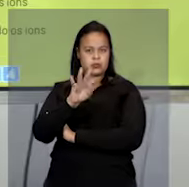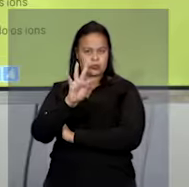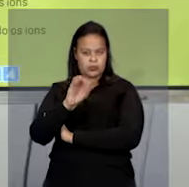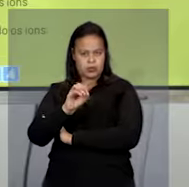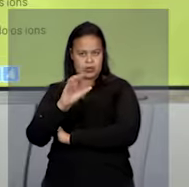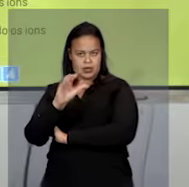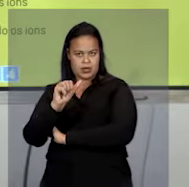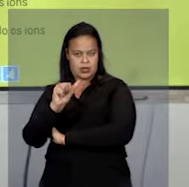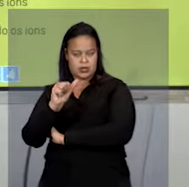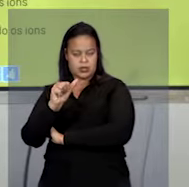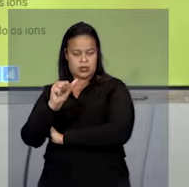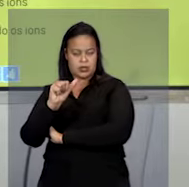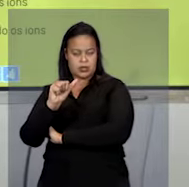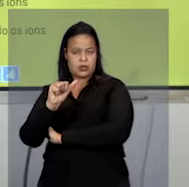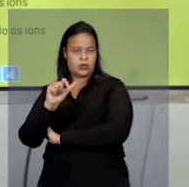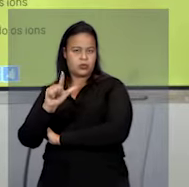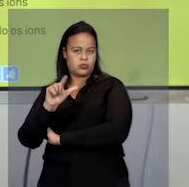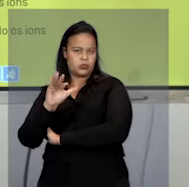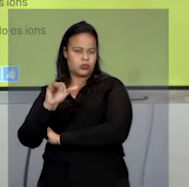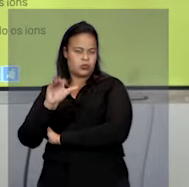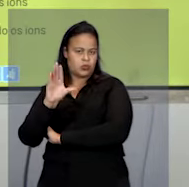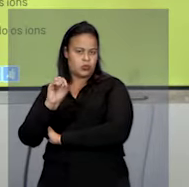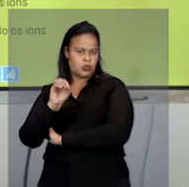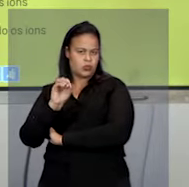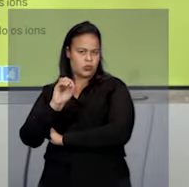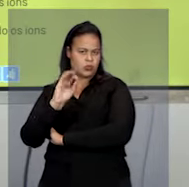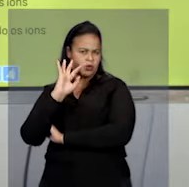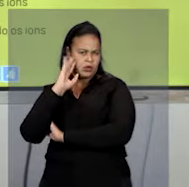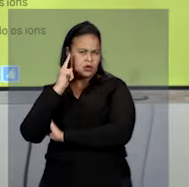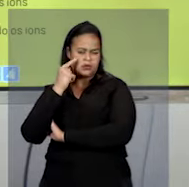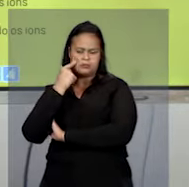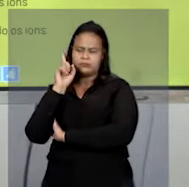Aduba o solo com carbonato de cálcio. Vamos ver qual que é a situação aqui.